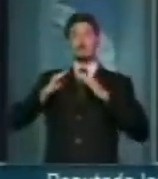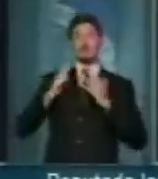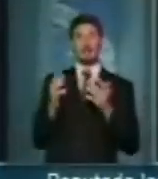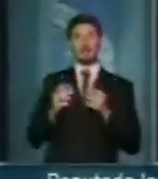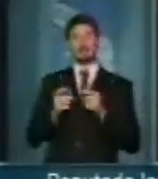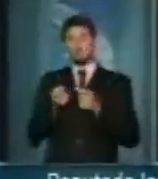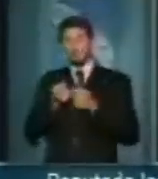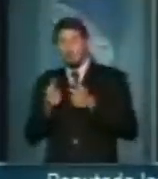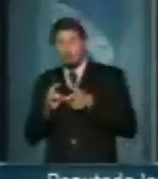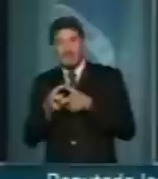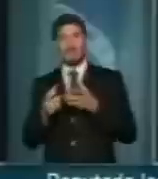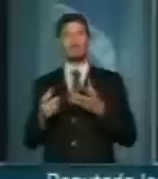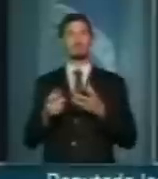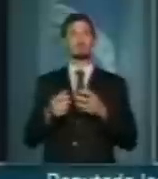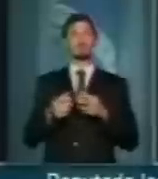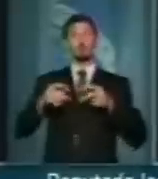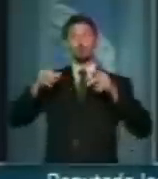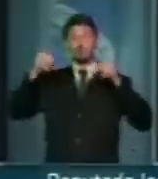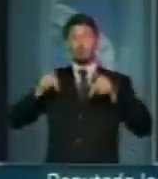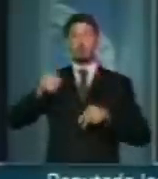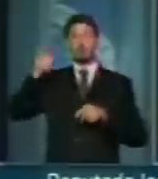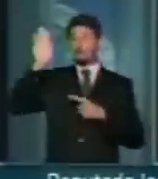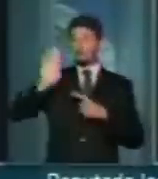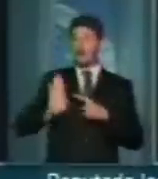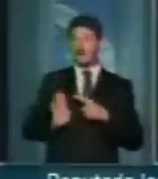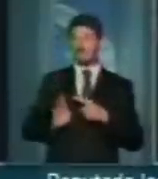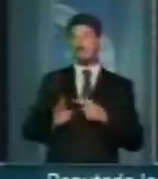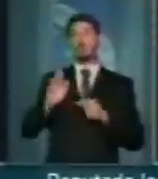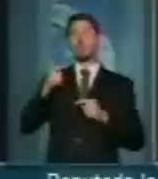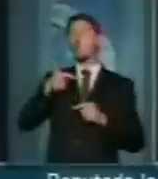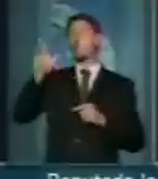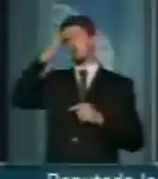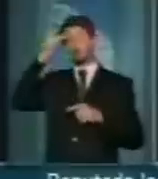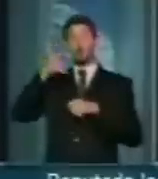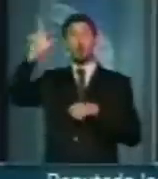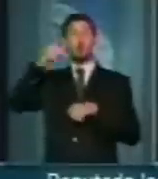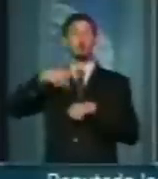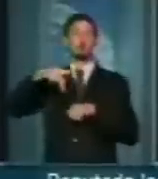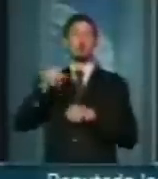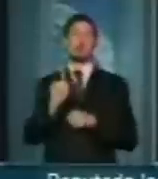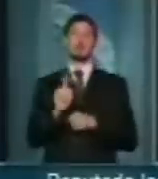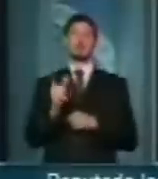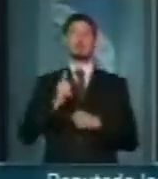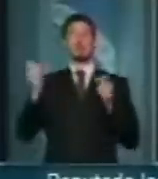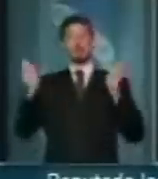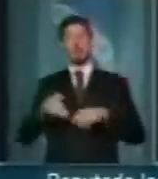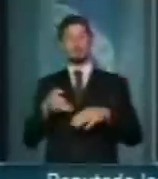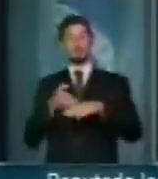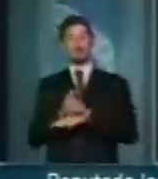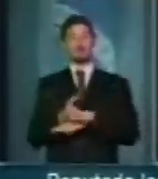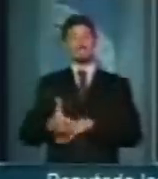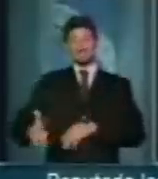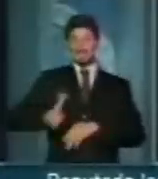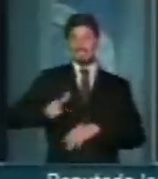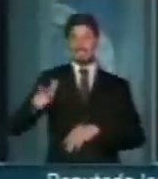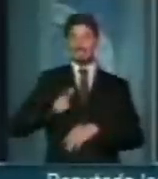os brasileiros, e não os grandes e os internacionais, possam ter a possibilidade de existir